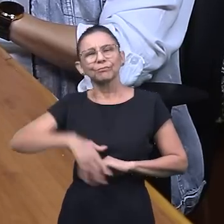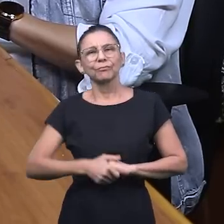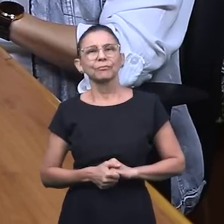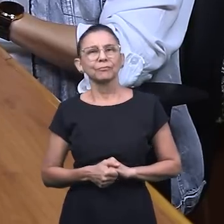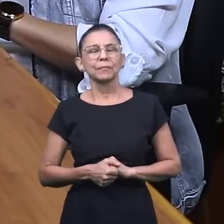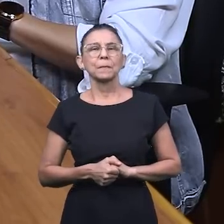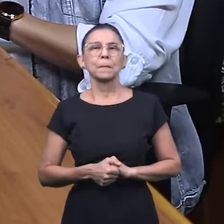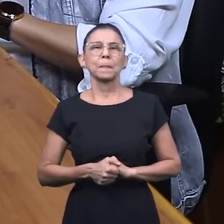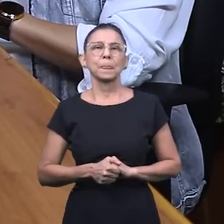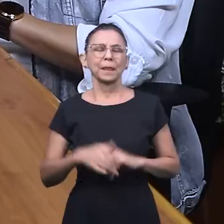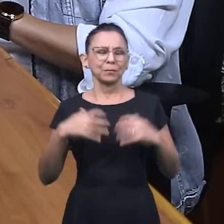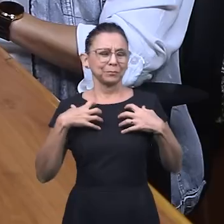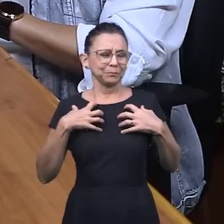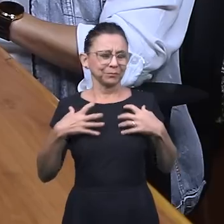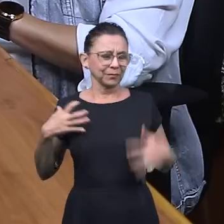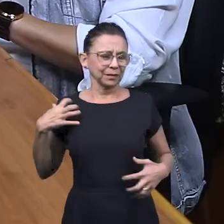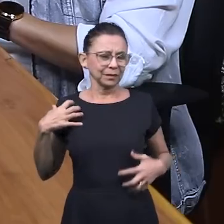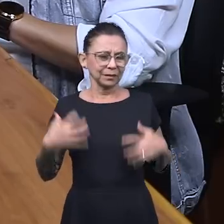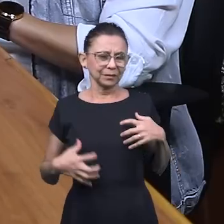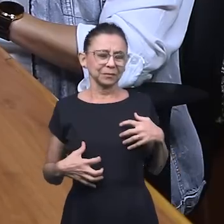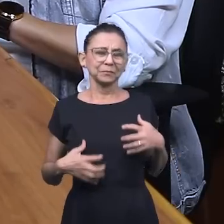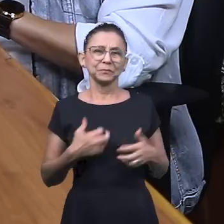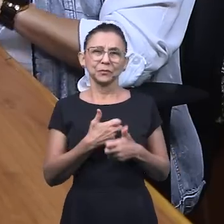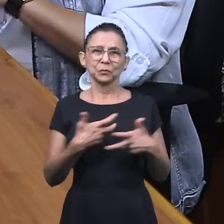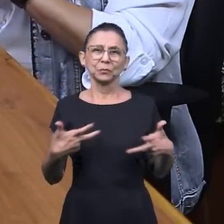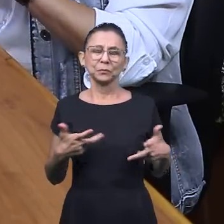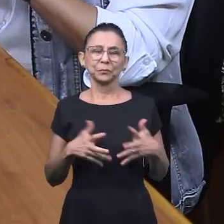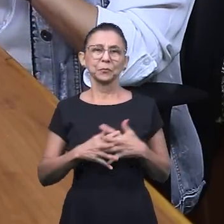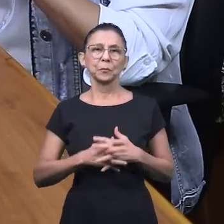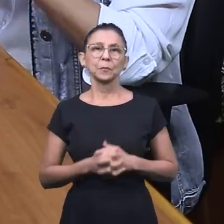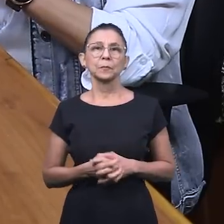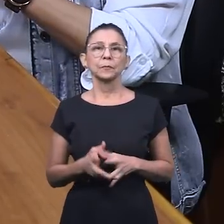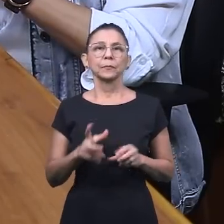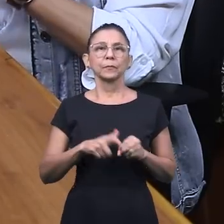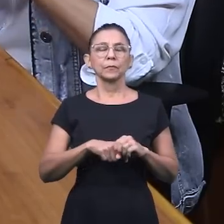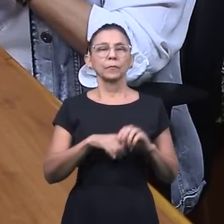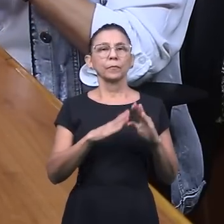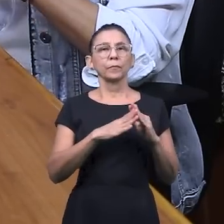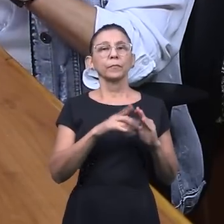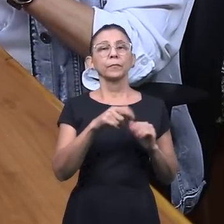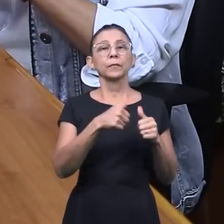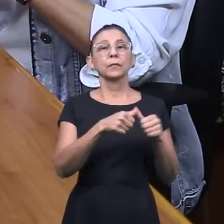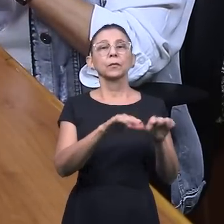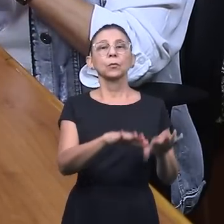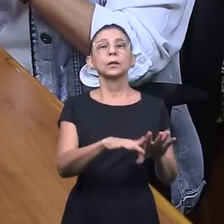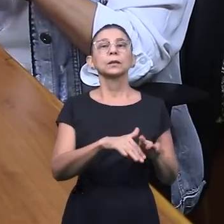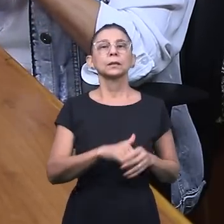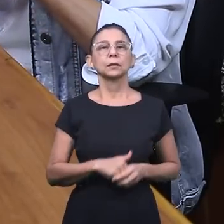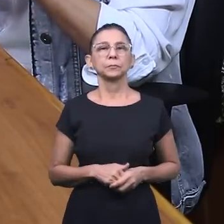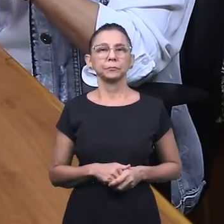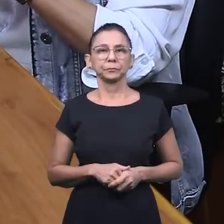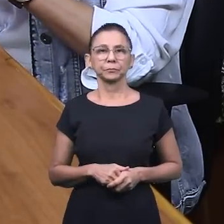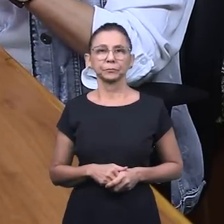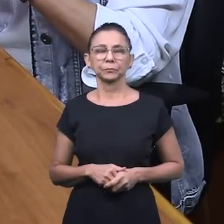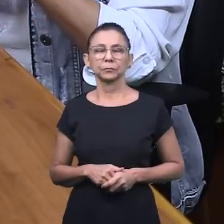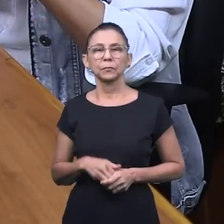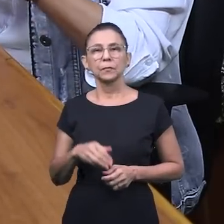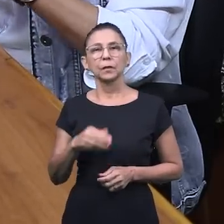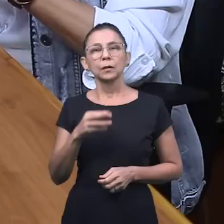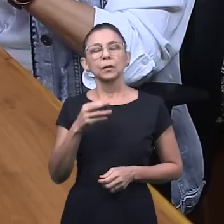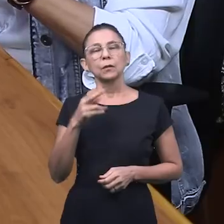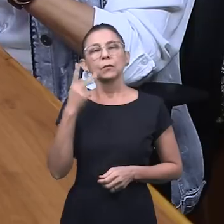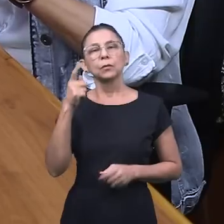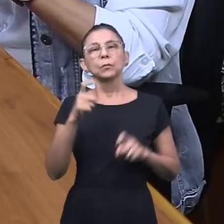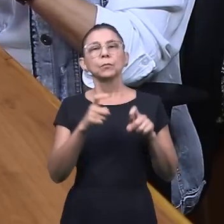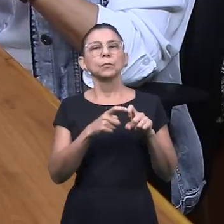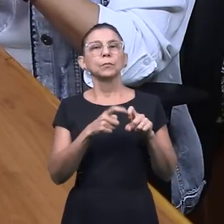começou a passar mal nesse feriado ali do Natal. Voltou para o hospital, quantos dias ela ficou? E nesse processo, o que o médico